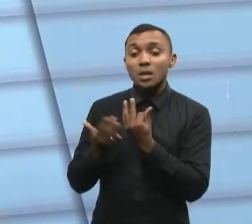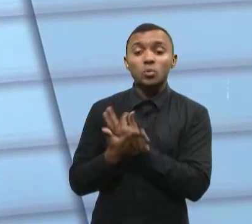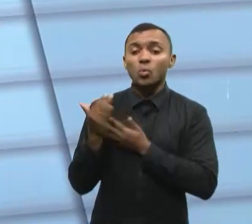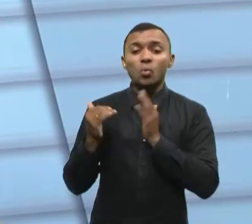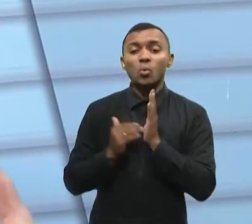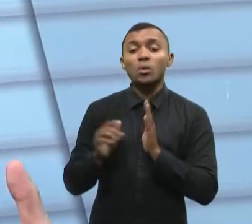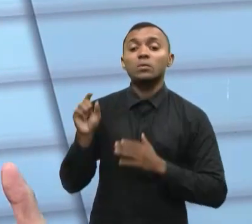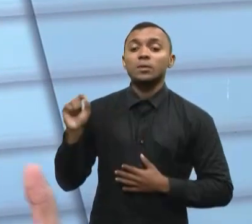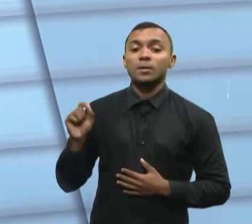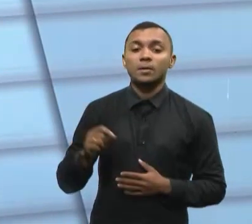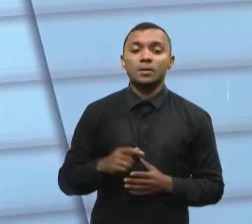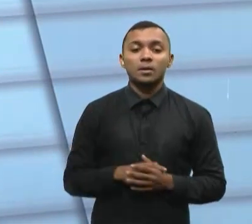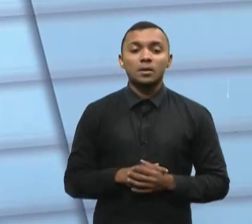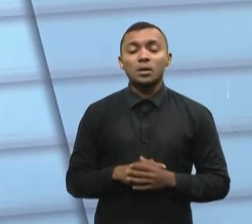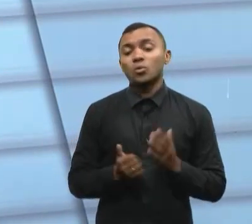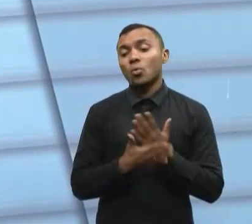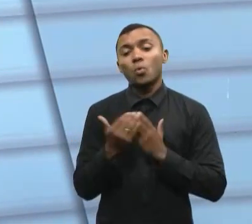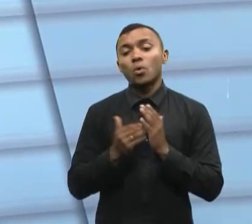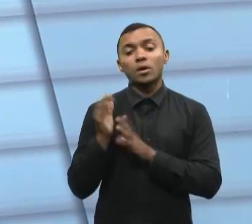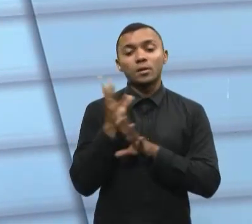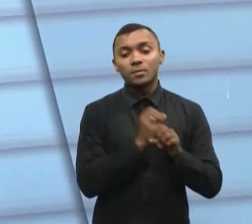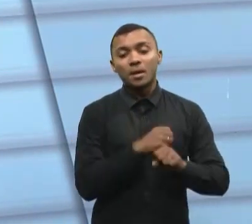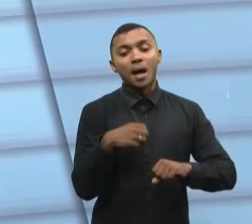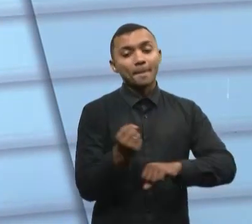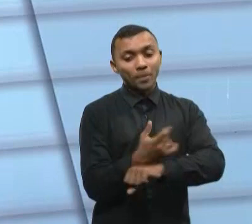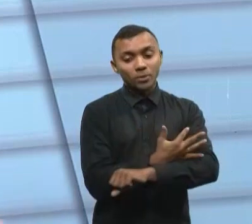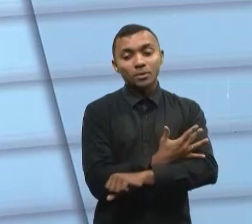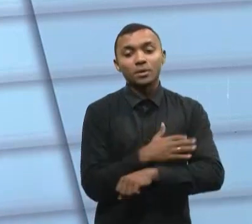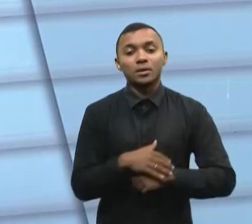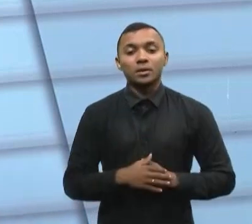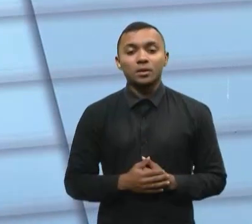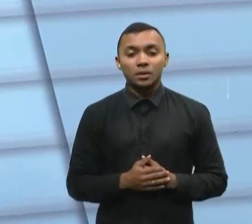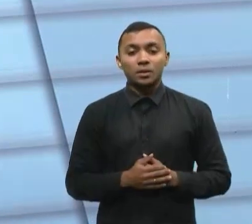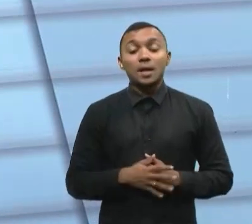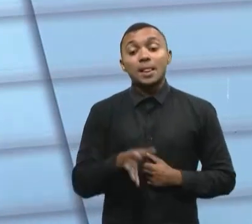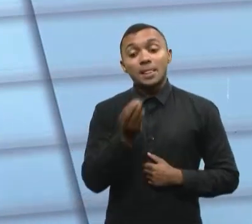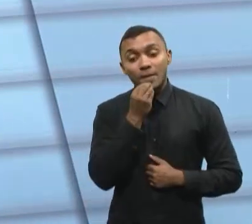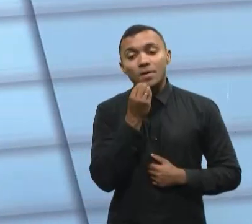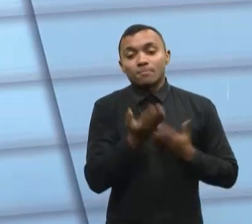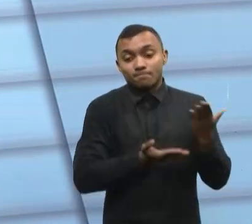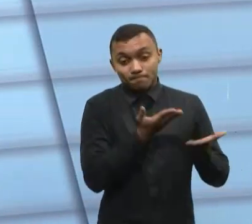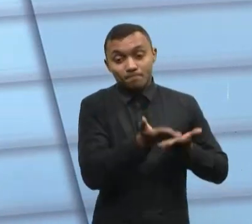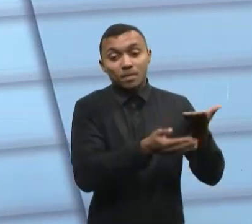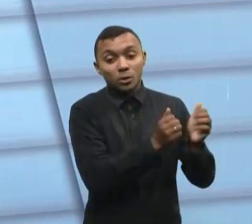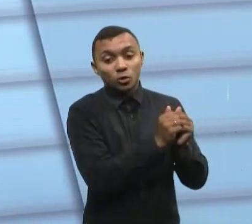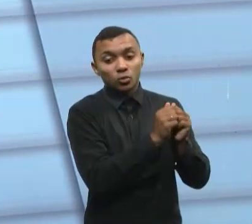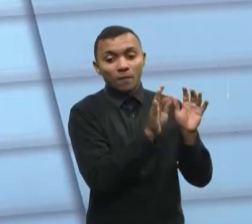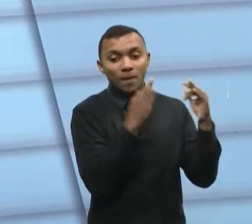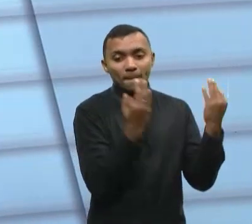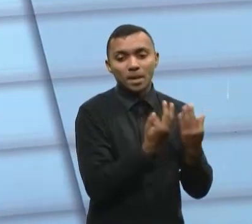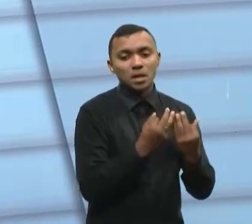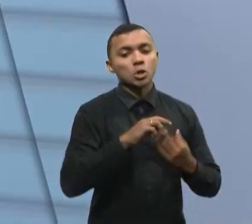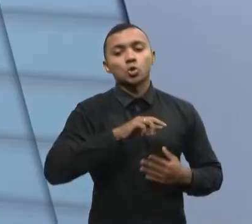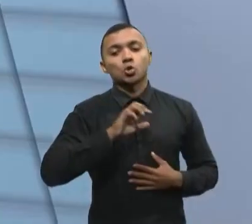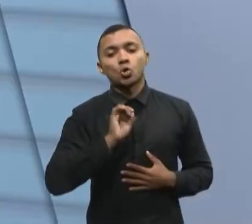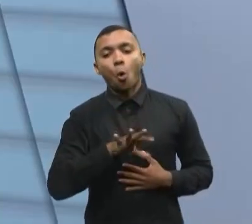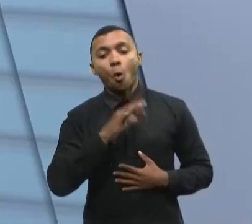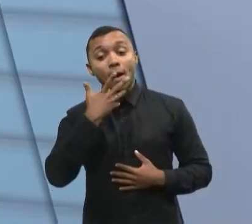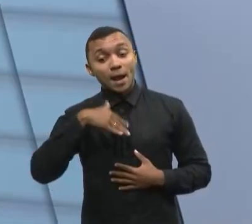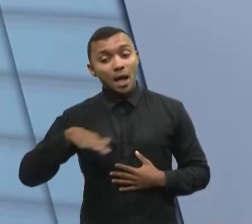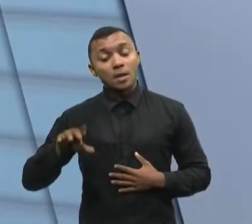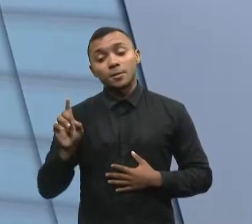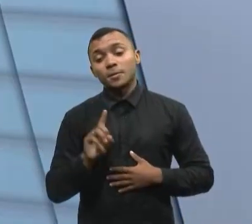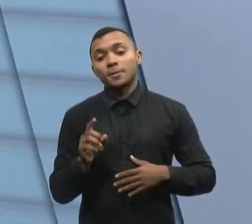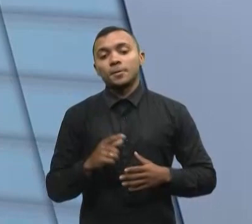termos de emocional. Né? Então, tem que ter um acompanhamento também da família, não só da criança. Né? Essa criança,